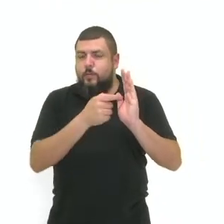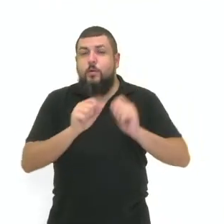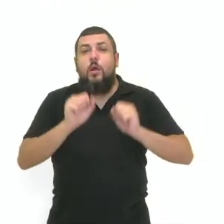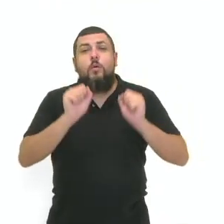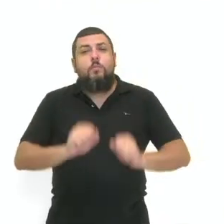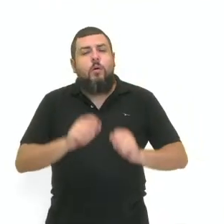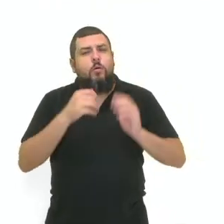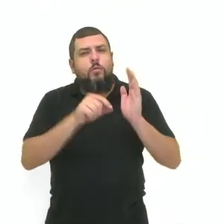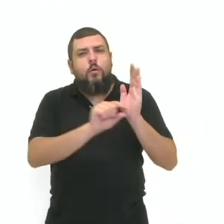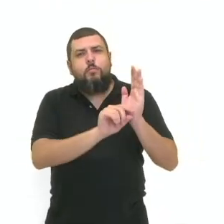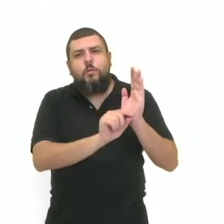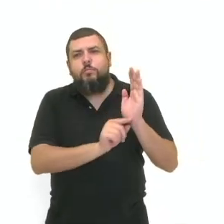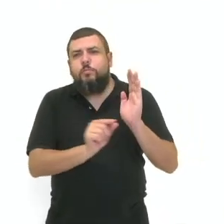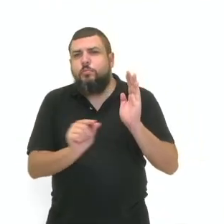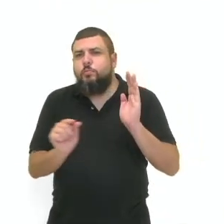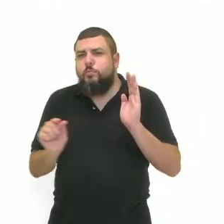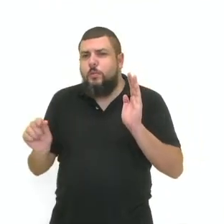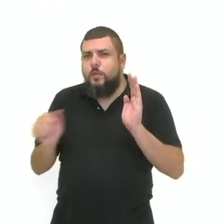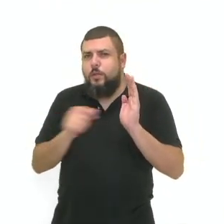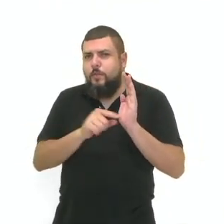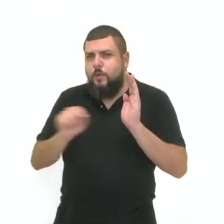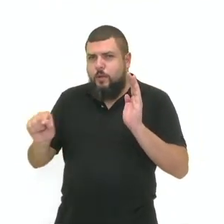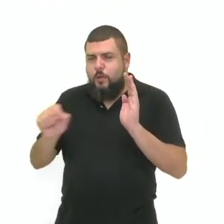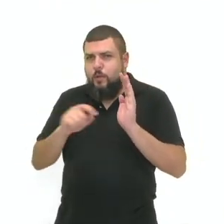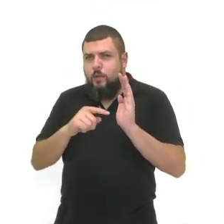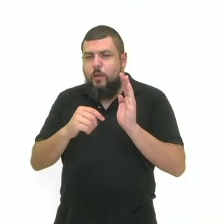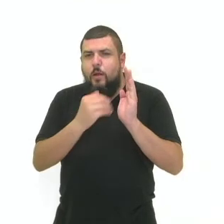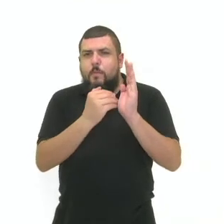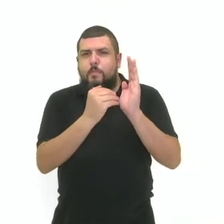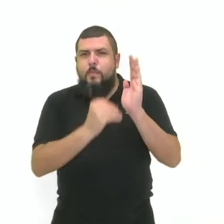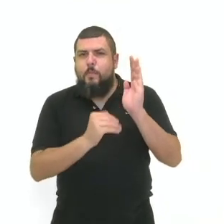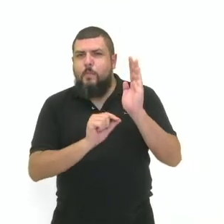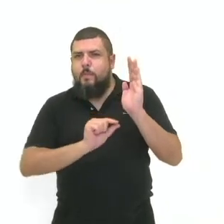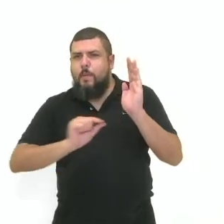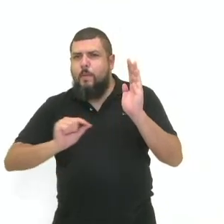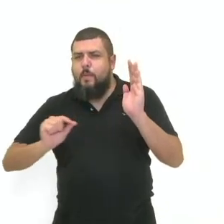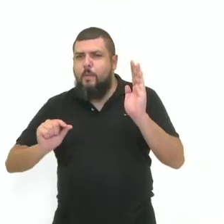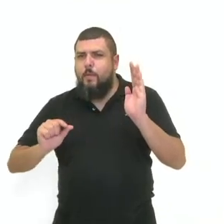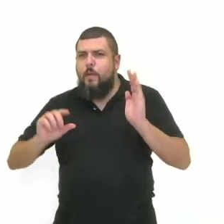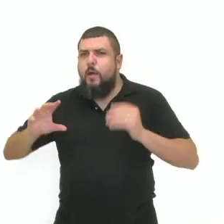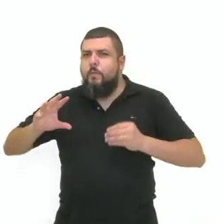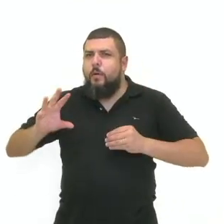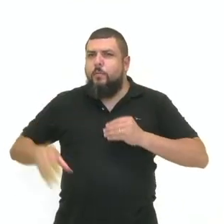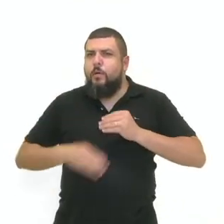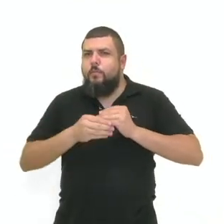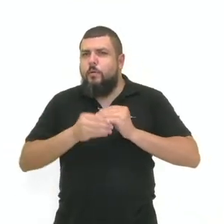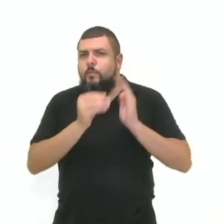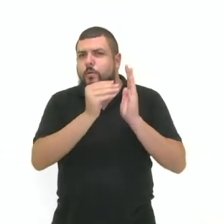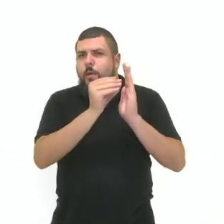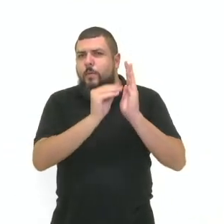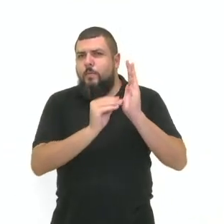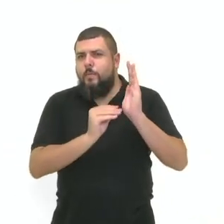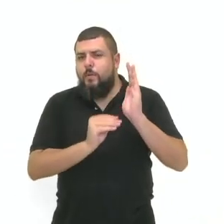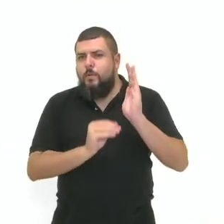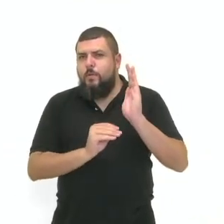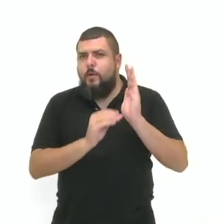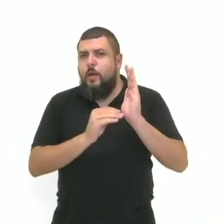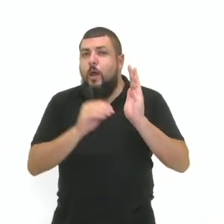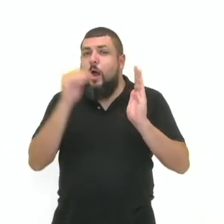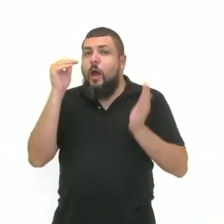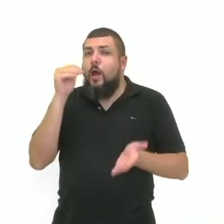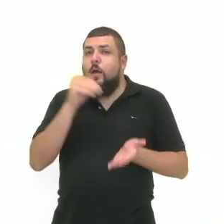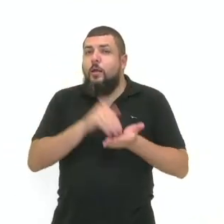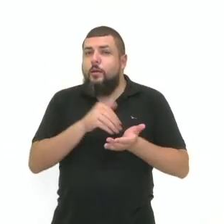posso preencher essa tabela, né, que sim também fica como um exercício complementar, para que você vá até a linha 10